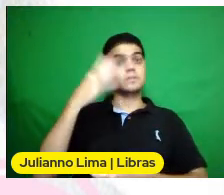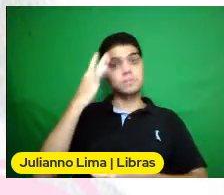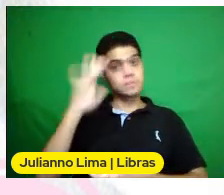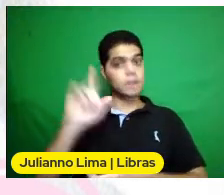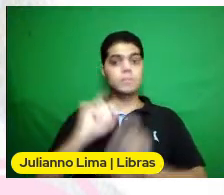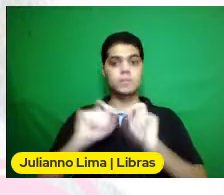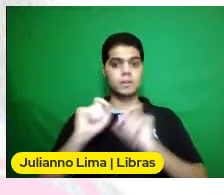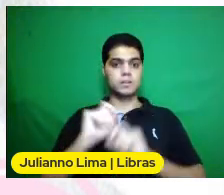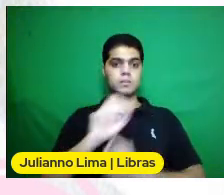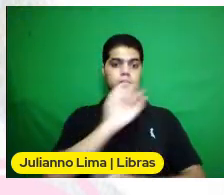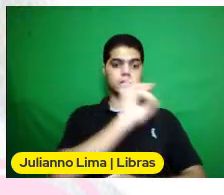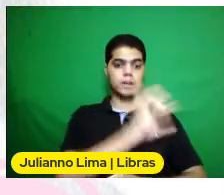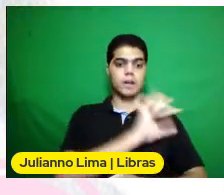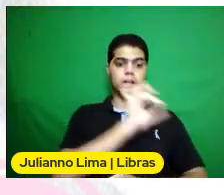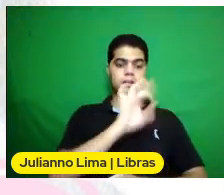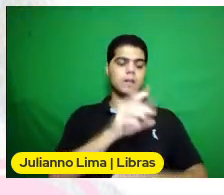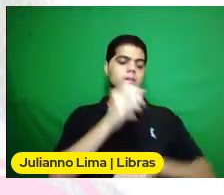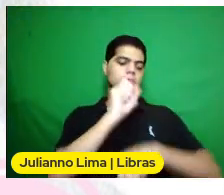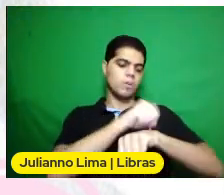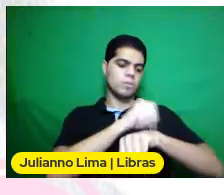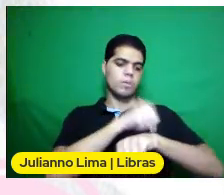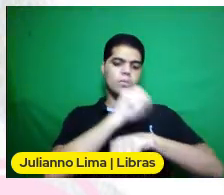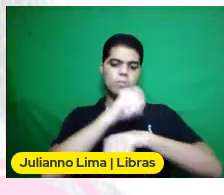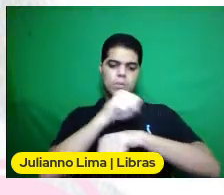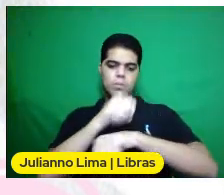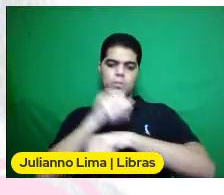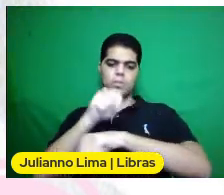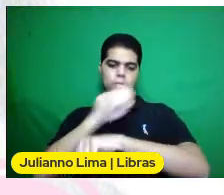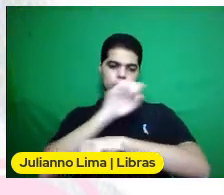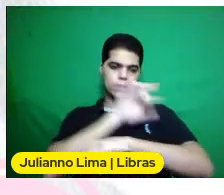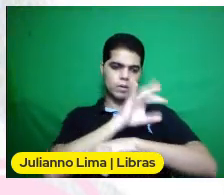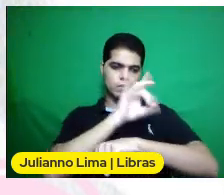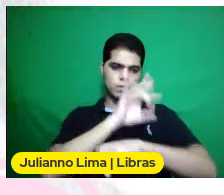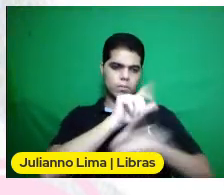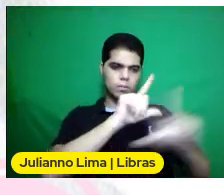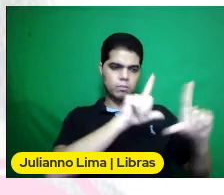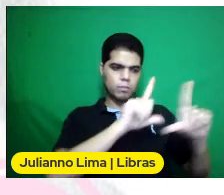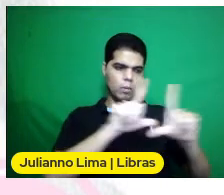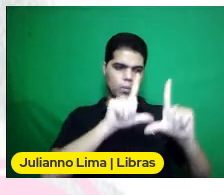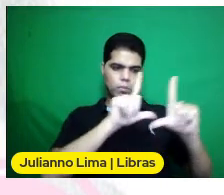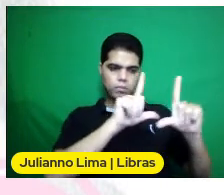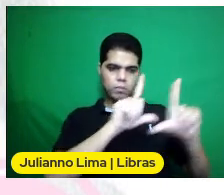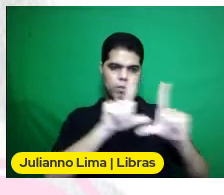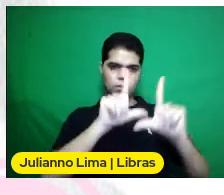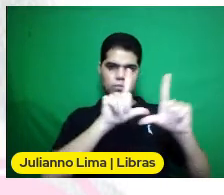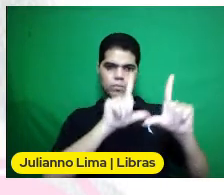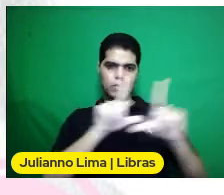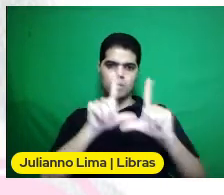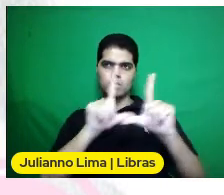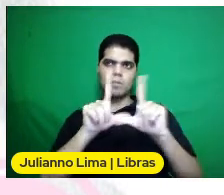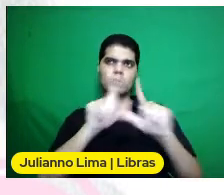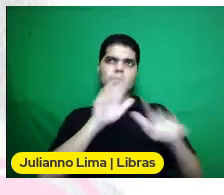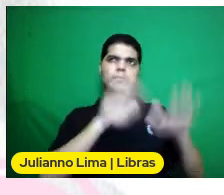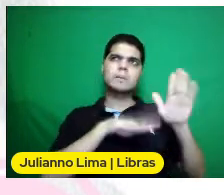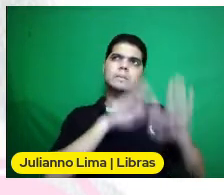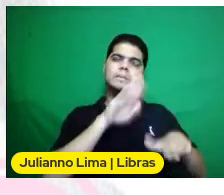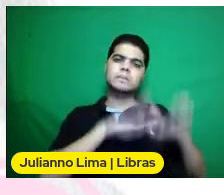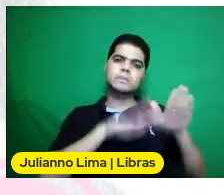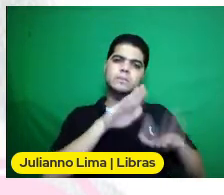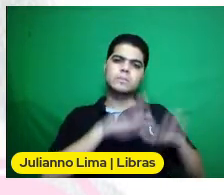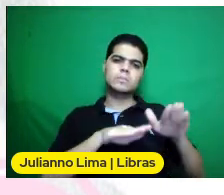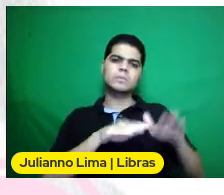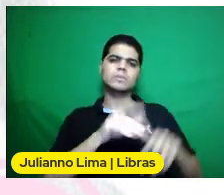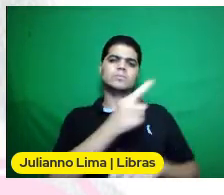segundo que esse quadro se movimenta tem mais ou menos entre 12 e 24